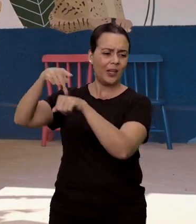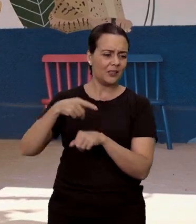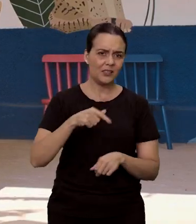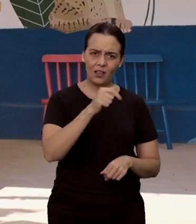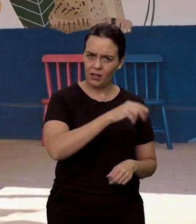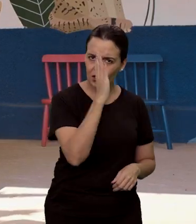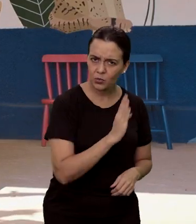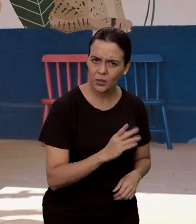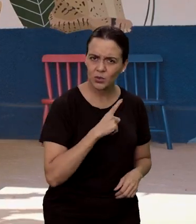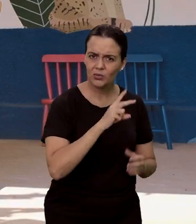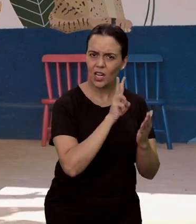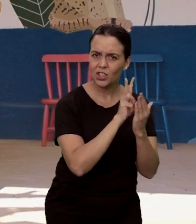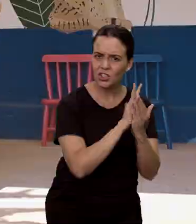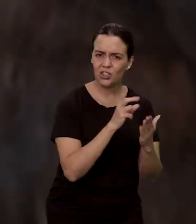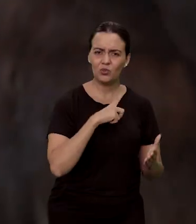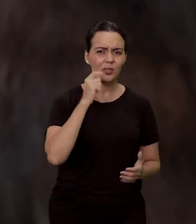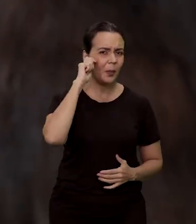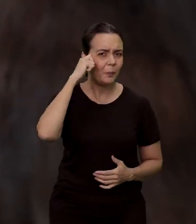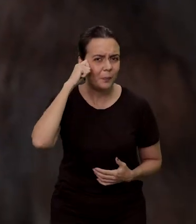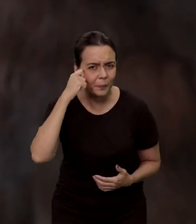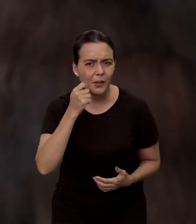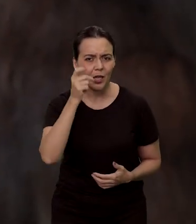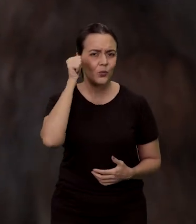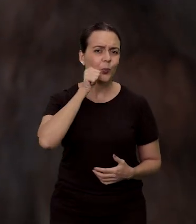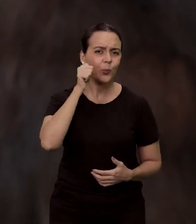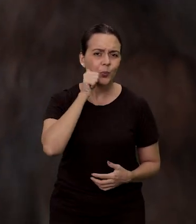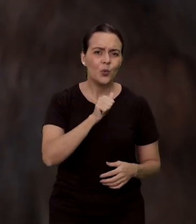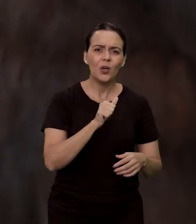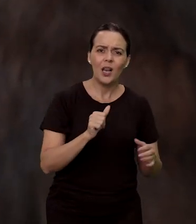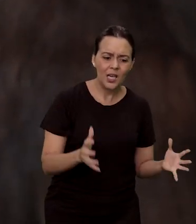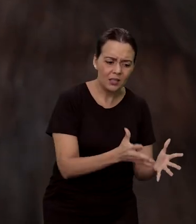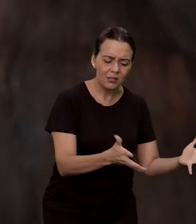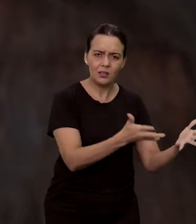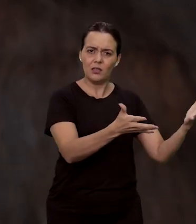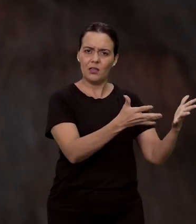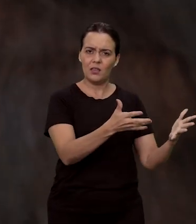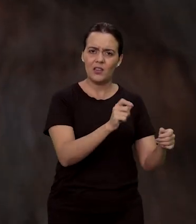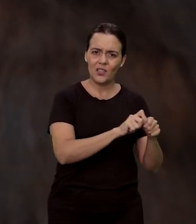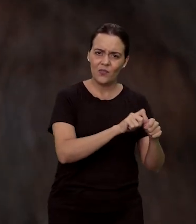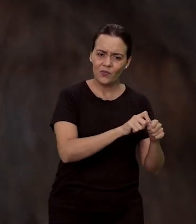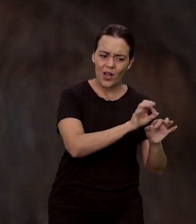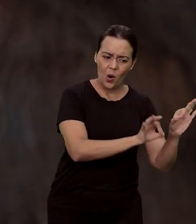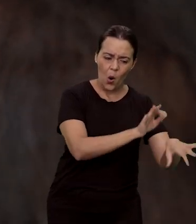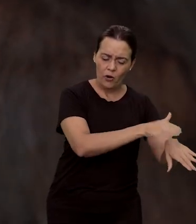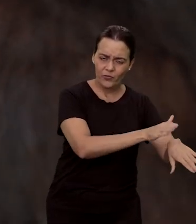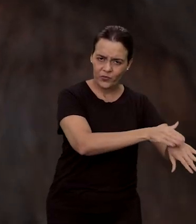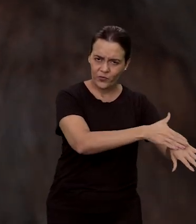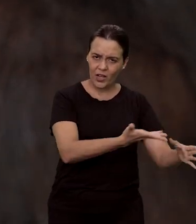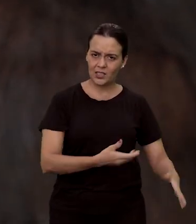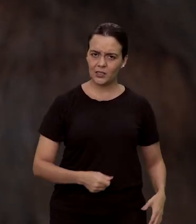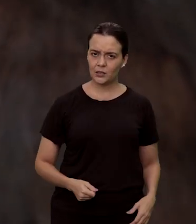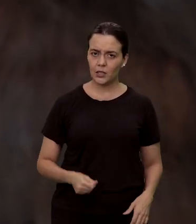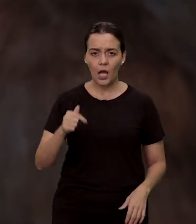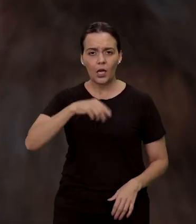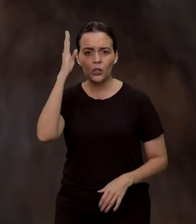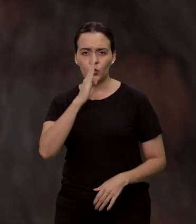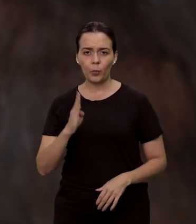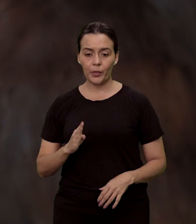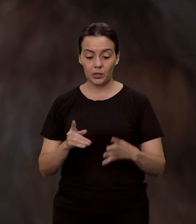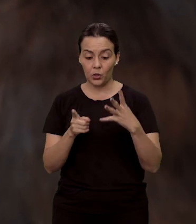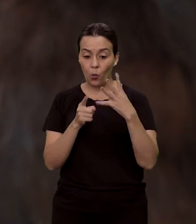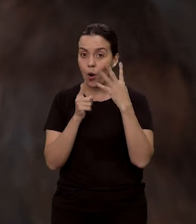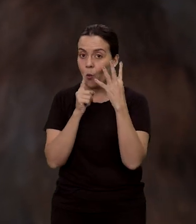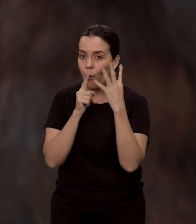e periféricas a gente já não tem aqui na nossa nação e continua matando. O Brasil é o quarto país que mais